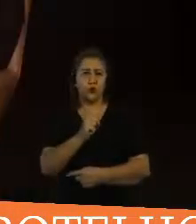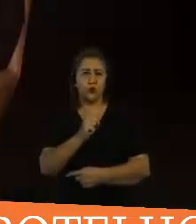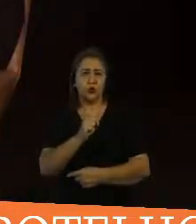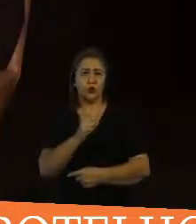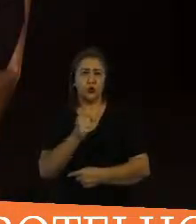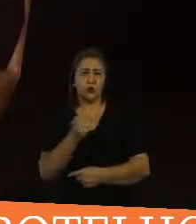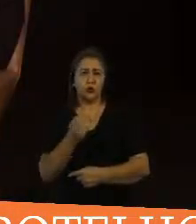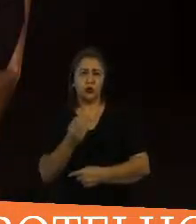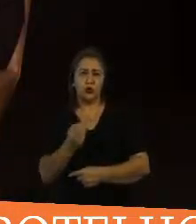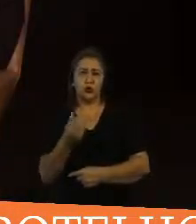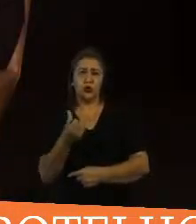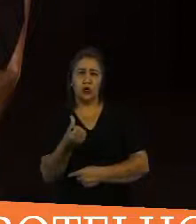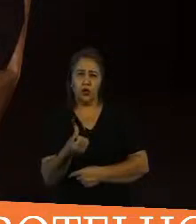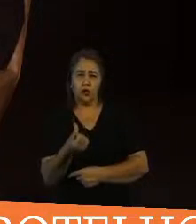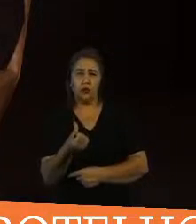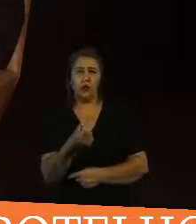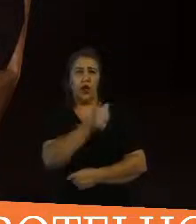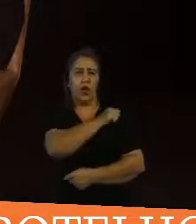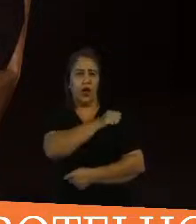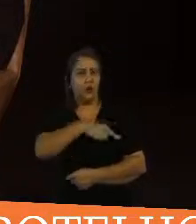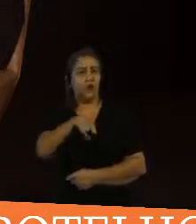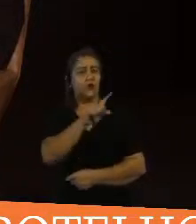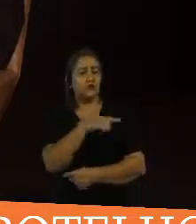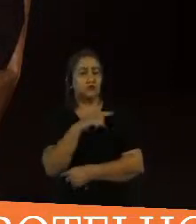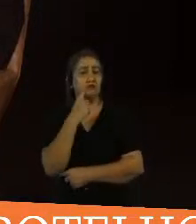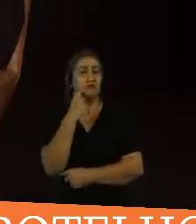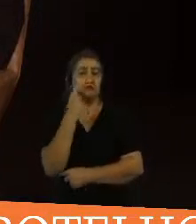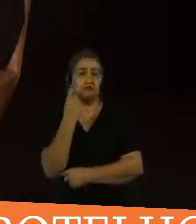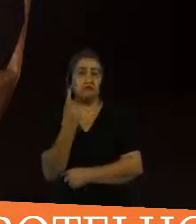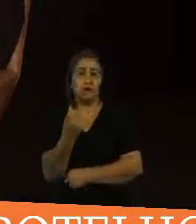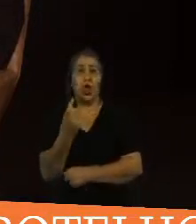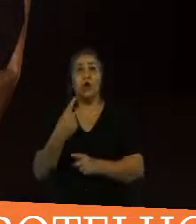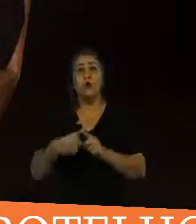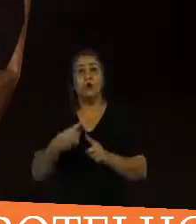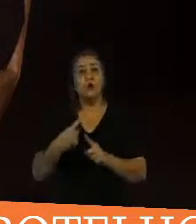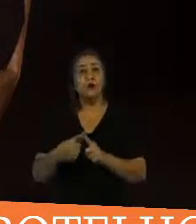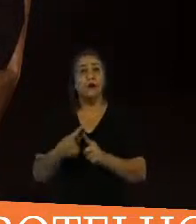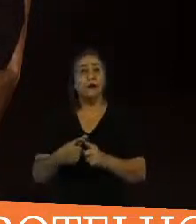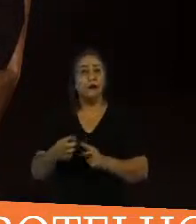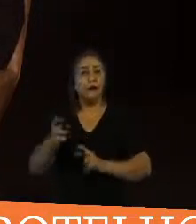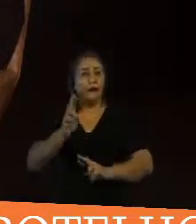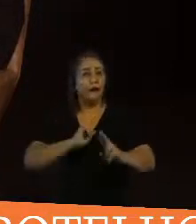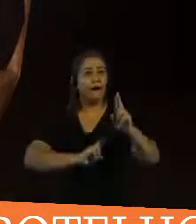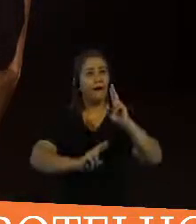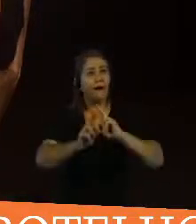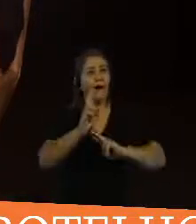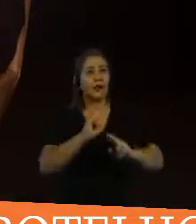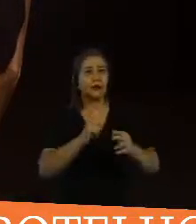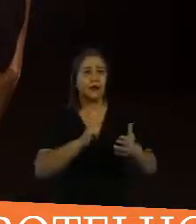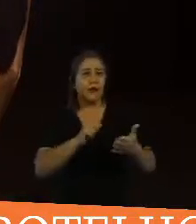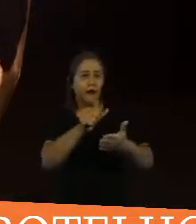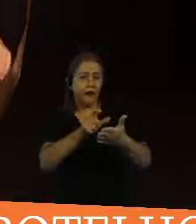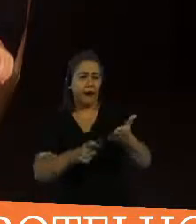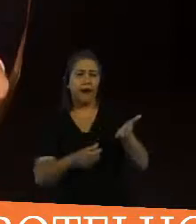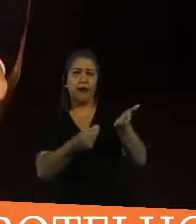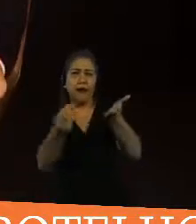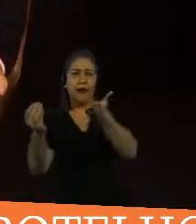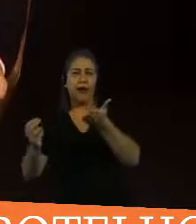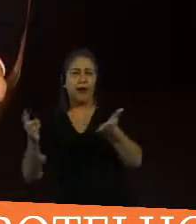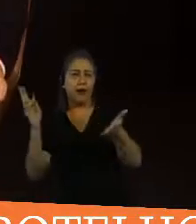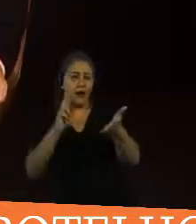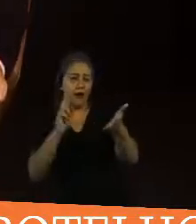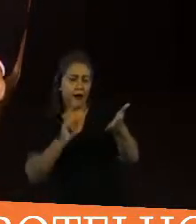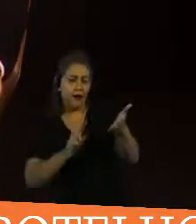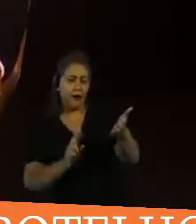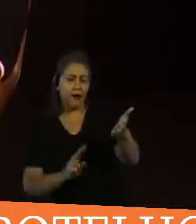2.806 alunos. E é curioso, né, José Ricardo, porque eles respondiam um questionário, né, para a gente ter